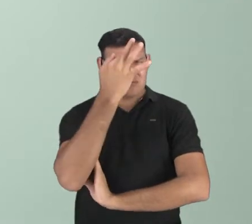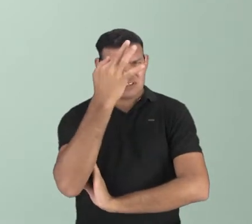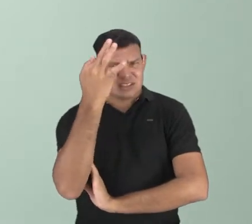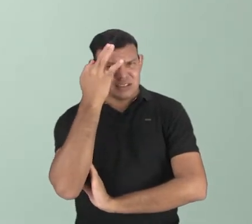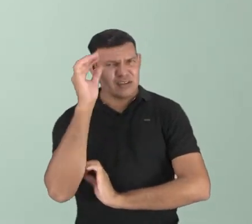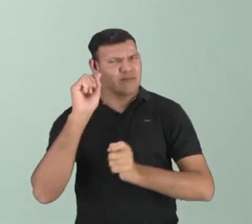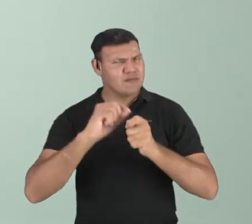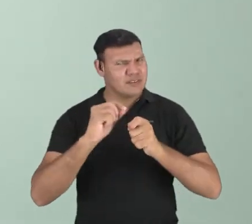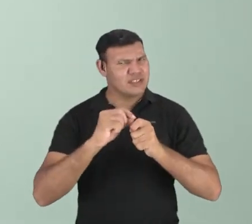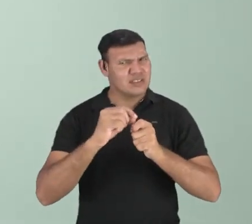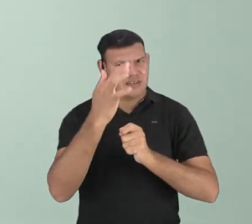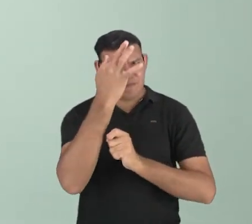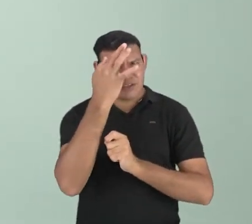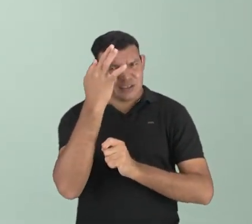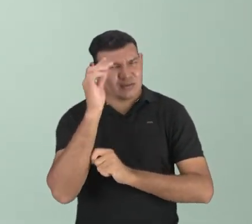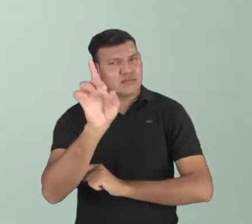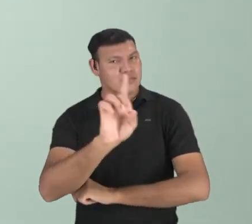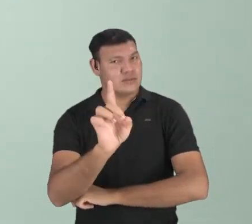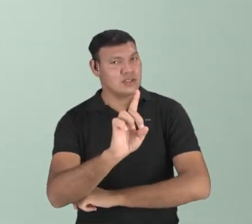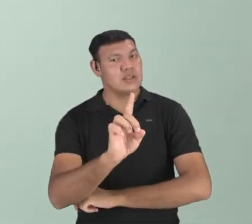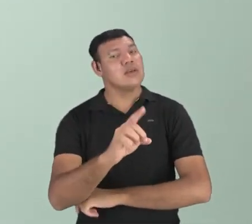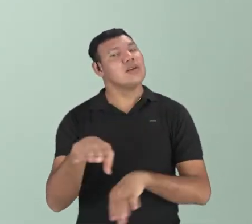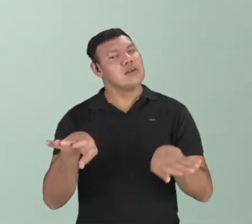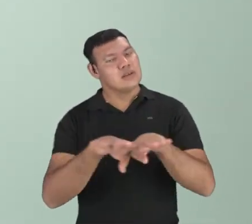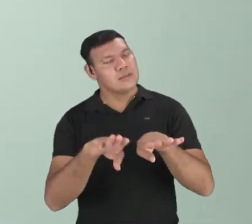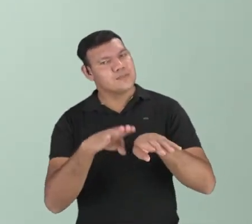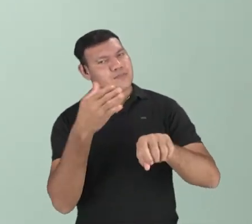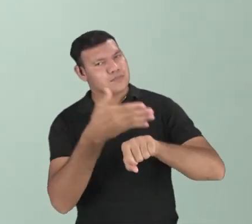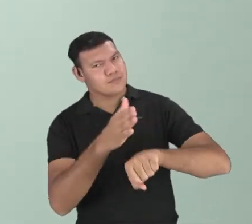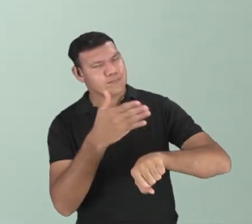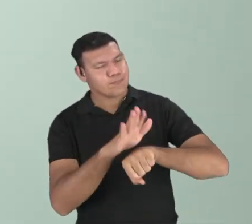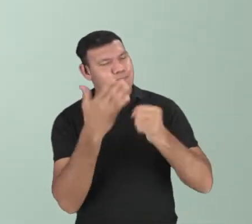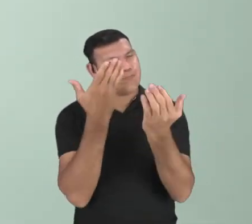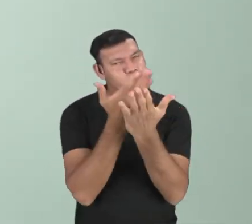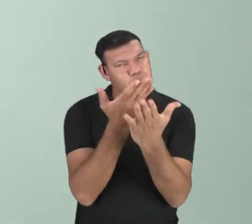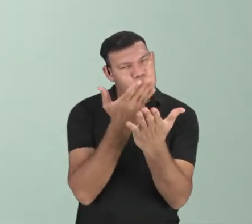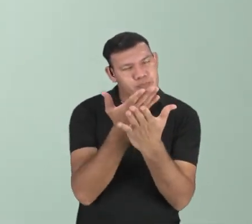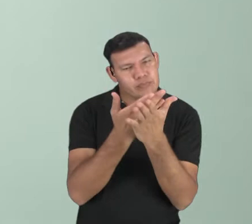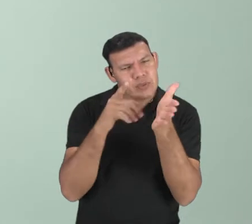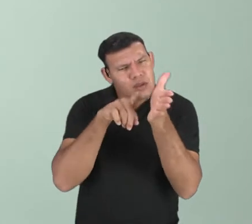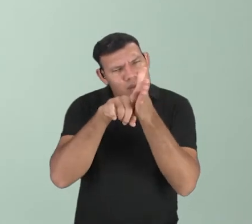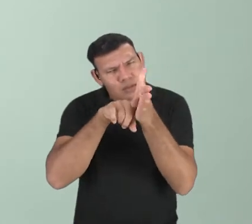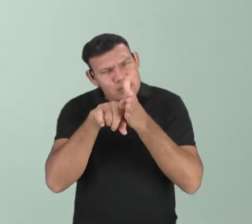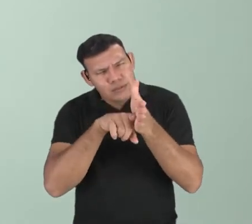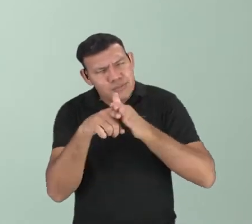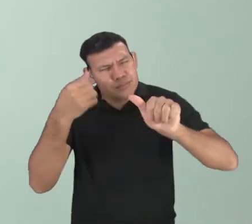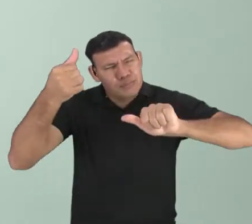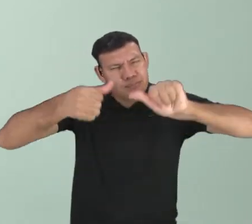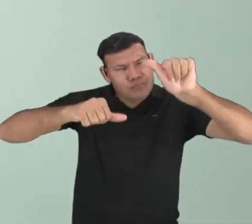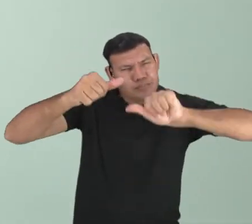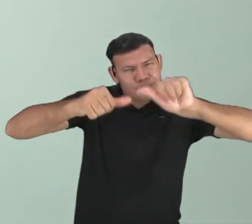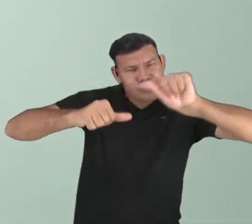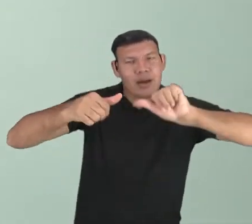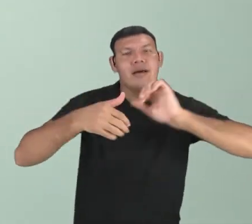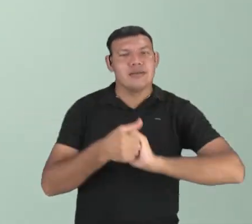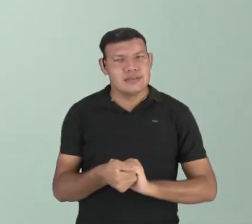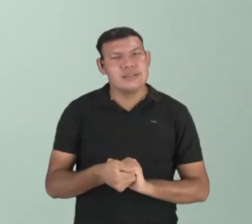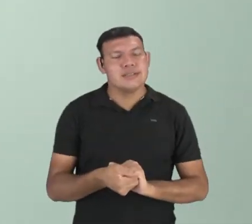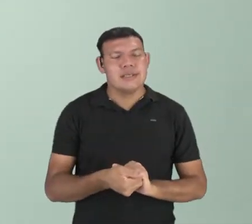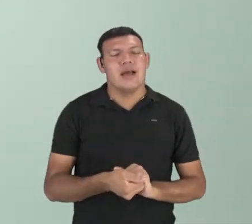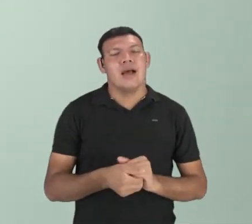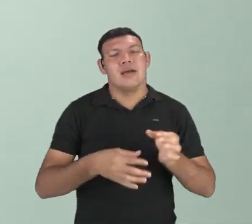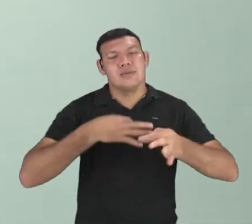filosofia, mas também aqueles que praticam, aqueles que estão estudando, pesquisando, analisando, né, vendo